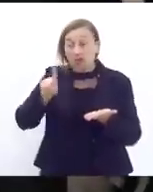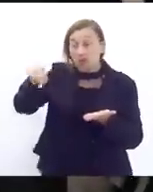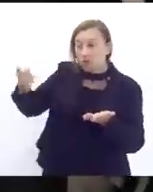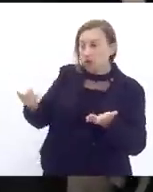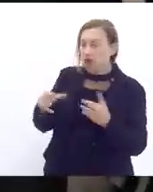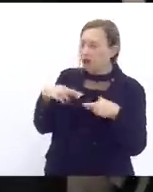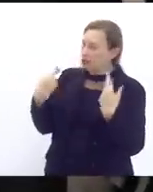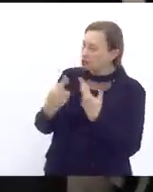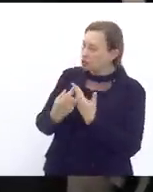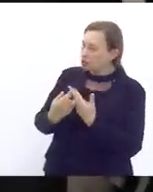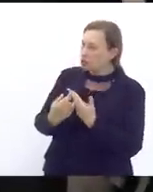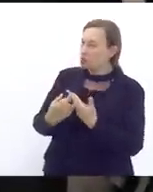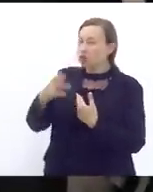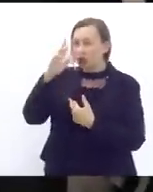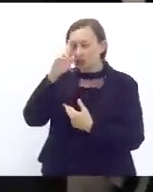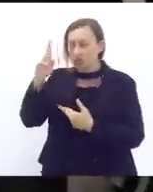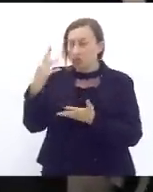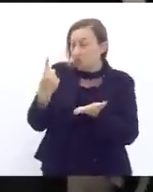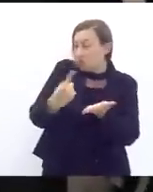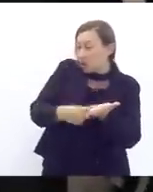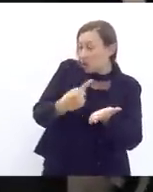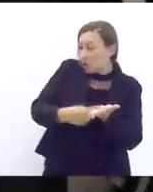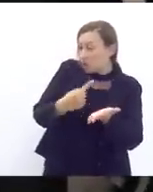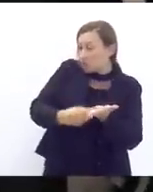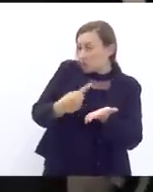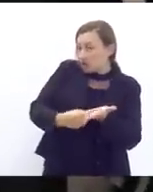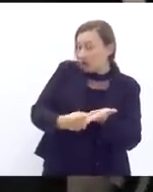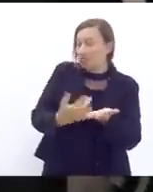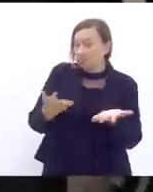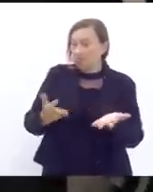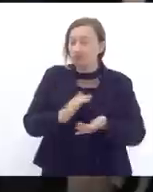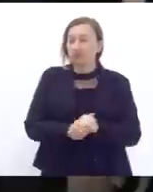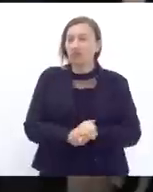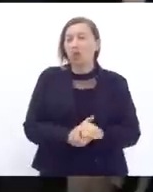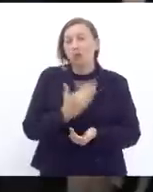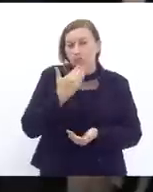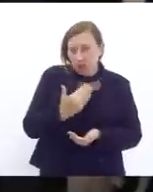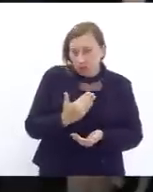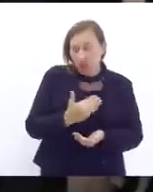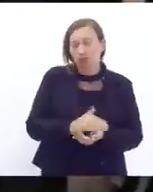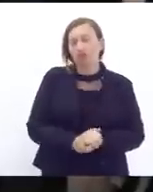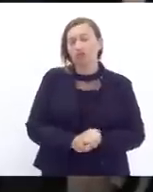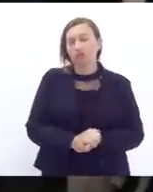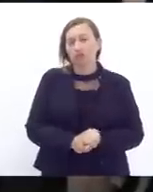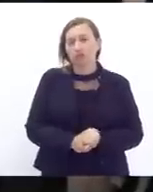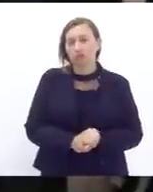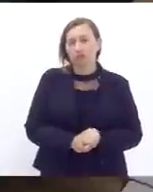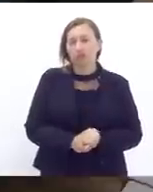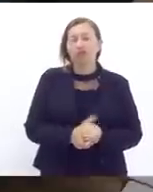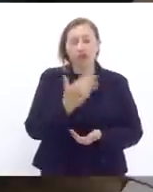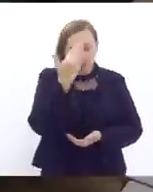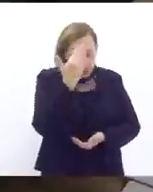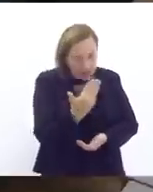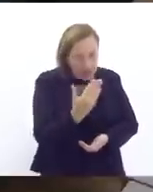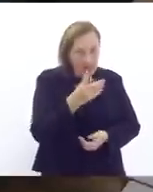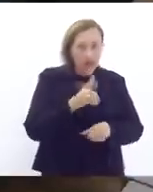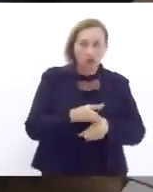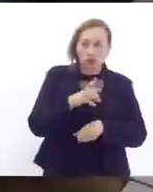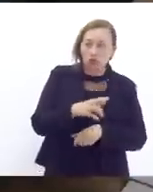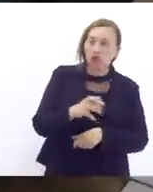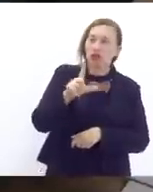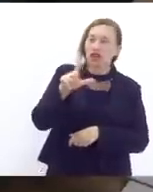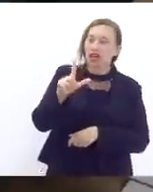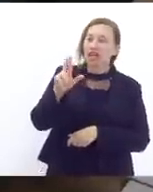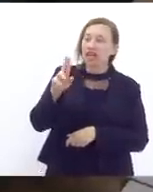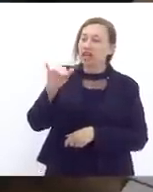senhora quer vossa excelência vai fazer tá era só essa a minha a minha parte aí obrigada Dra Lívia